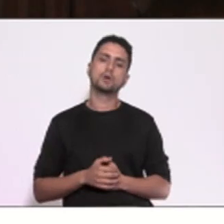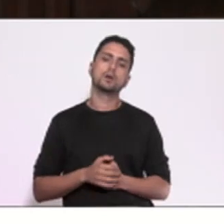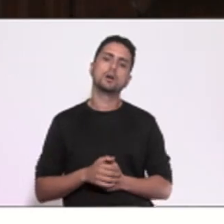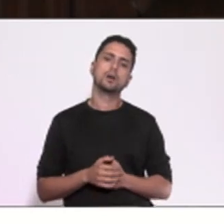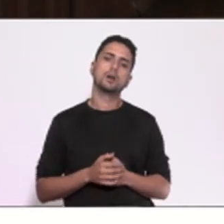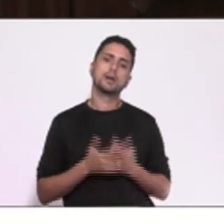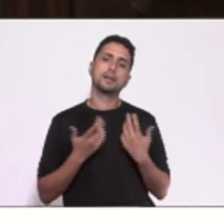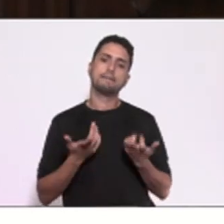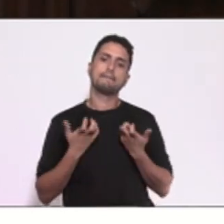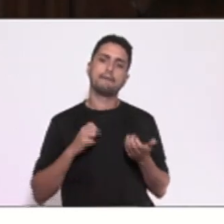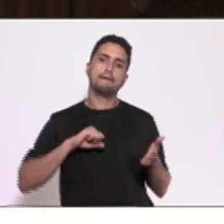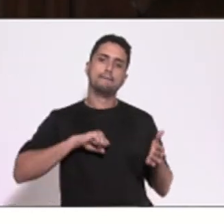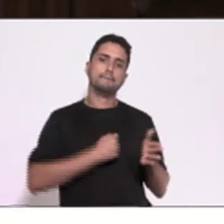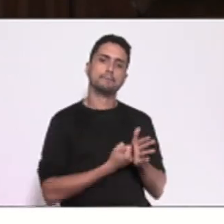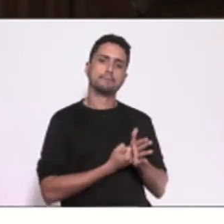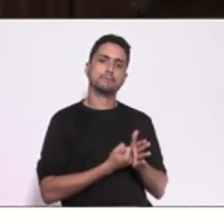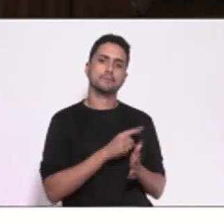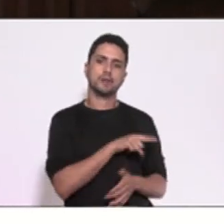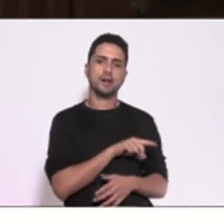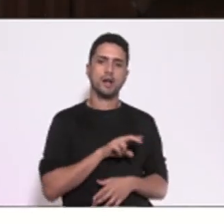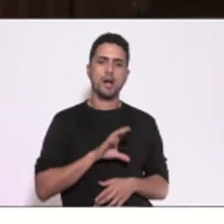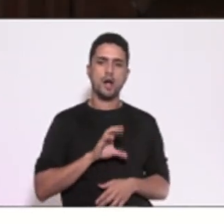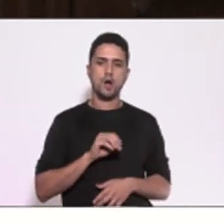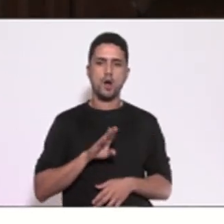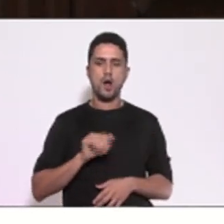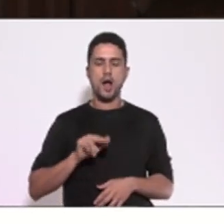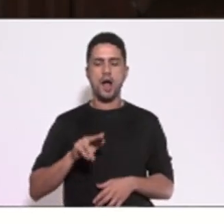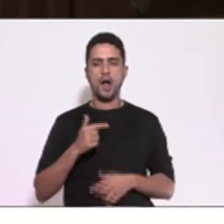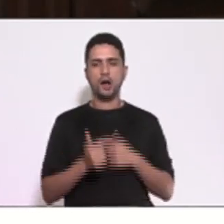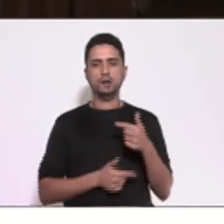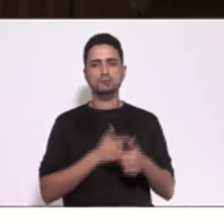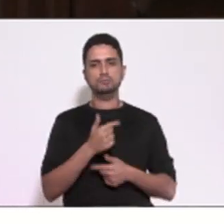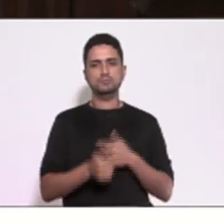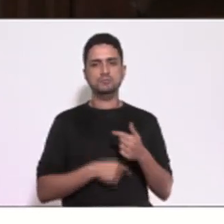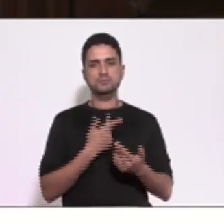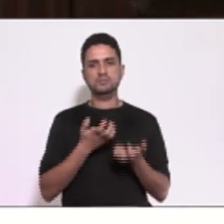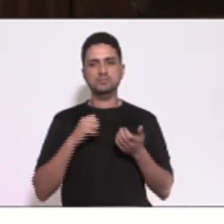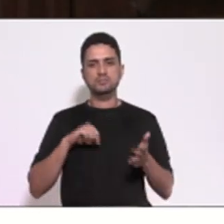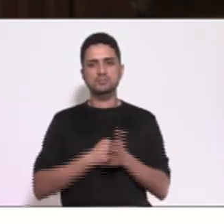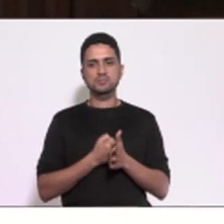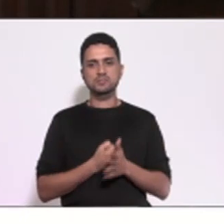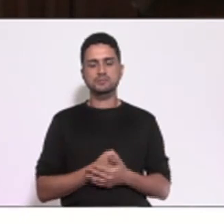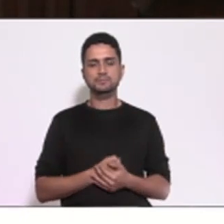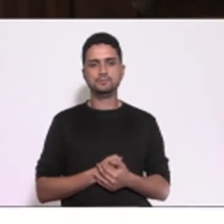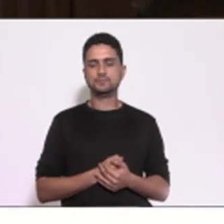o funcionamento da Cobal,